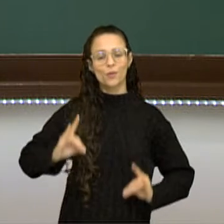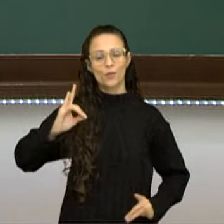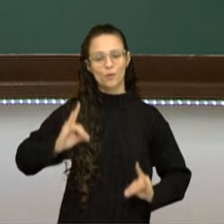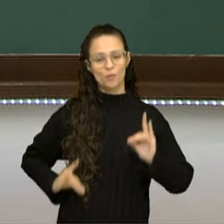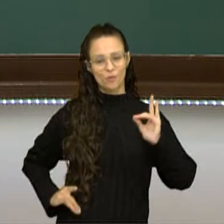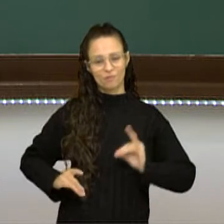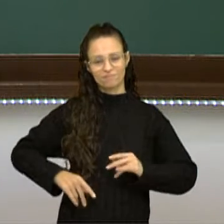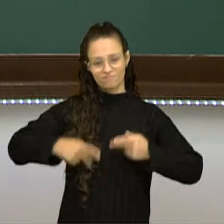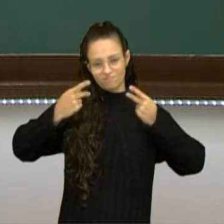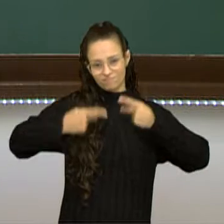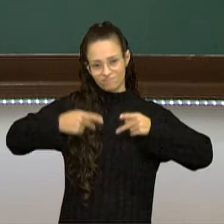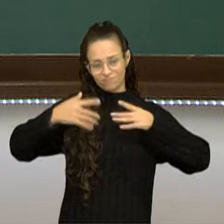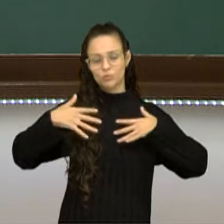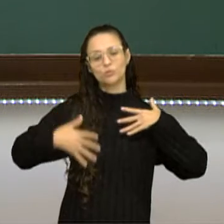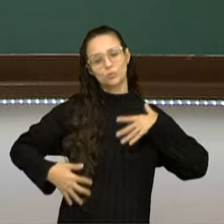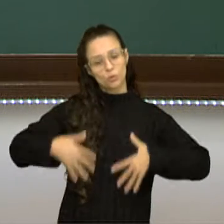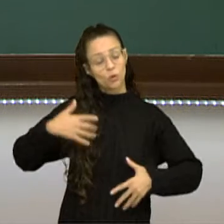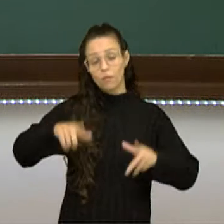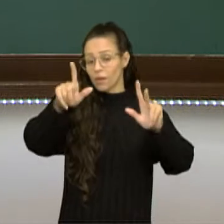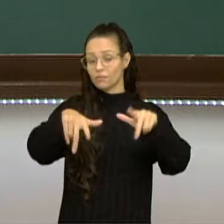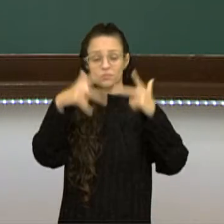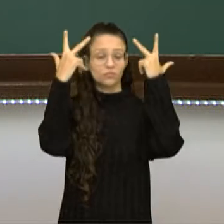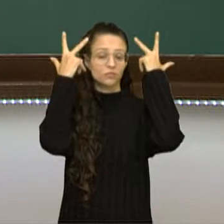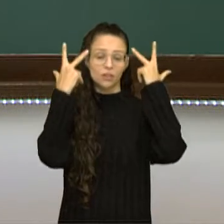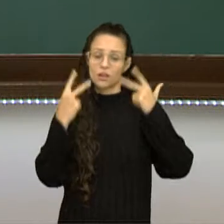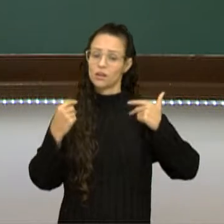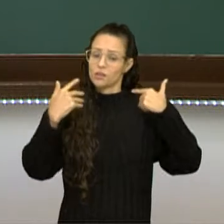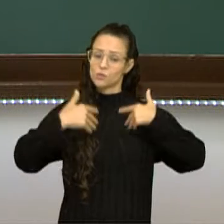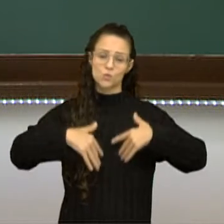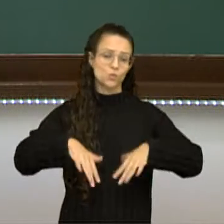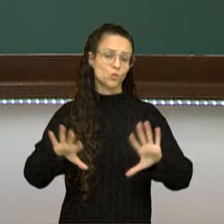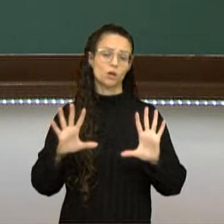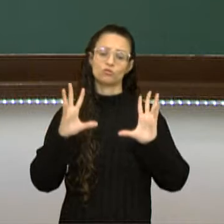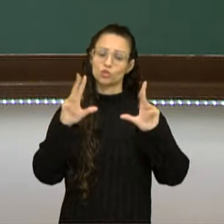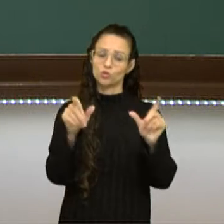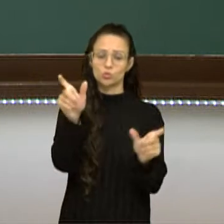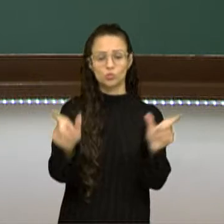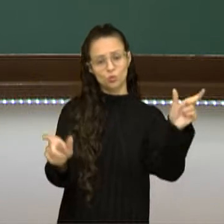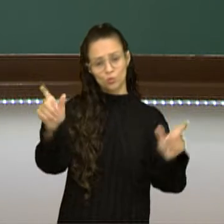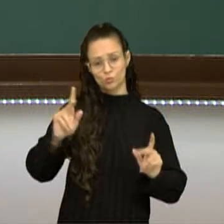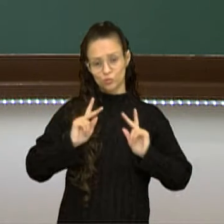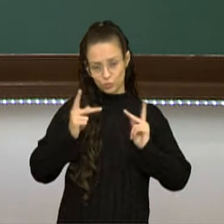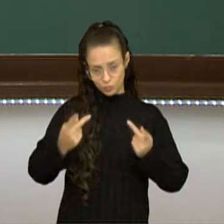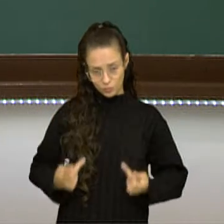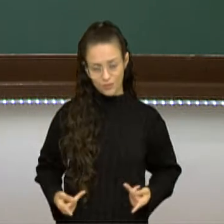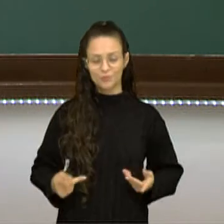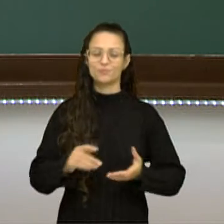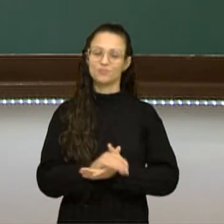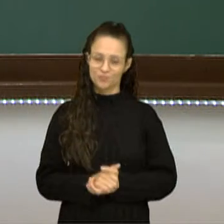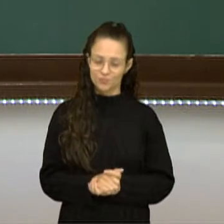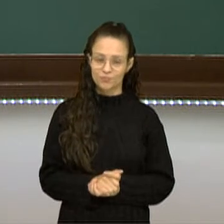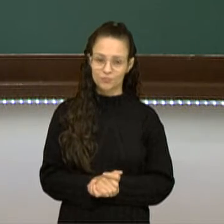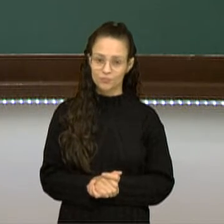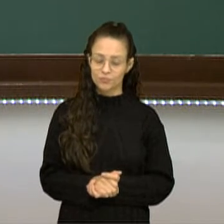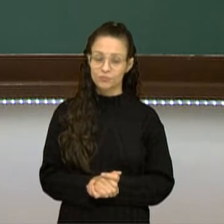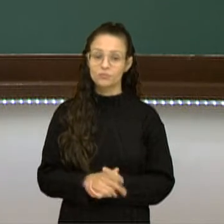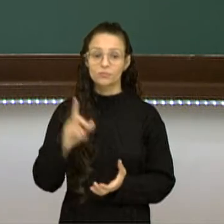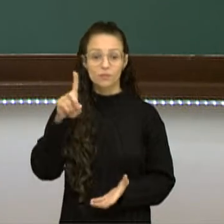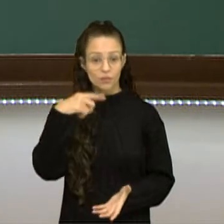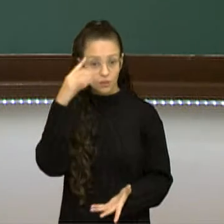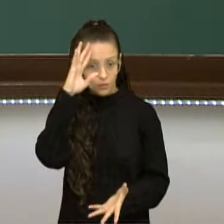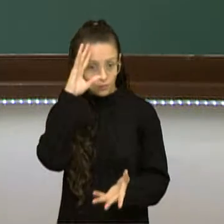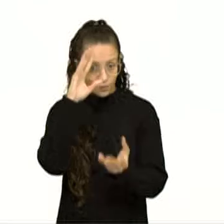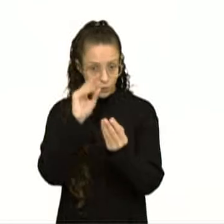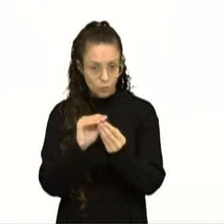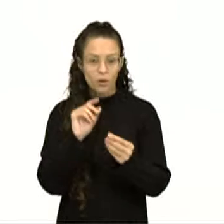nosso corpo, tá? E é natural, né, de todos os seres humanos. Ao compreender, então,